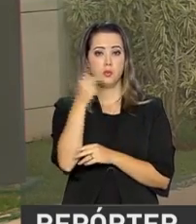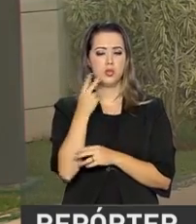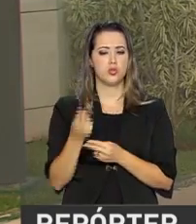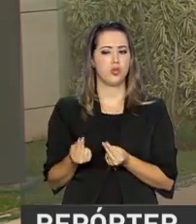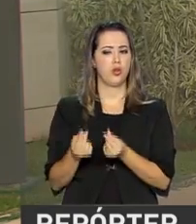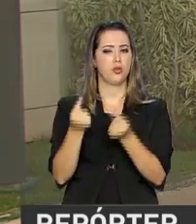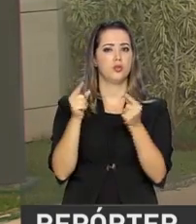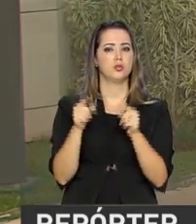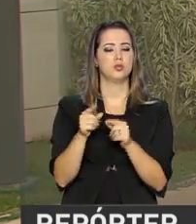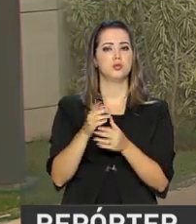monetária e cambial